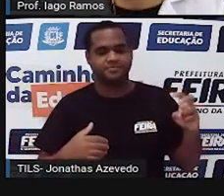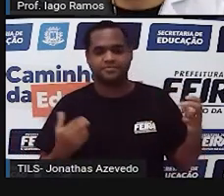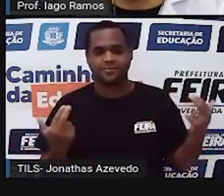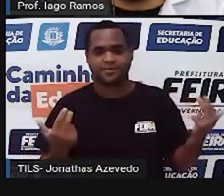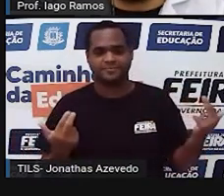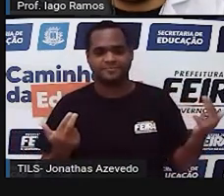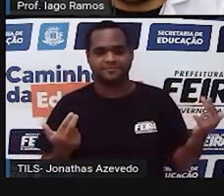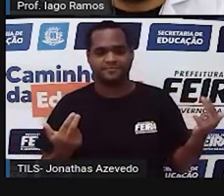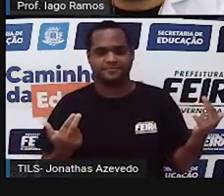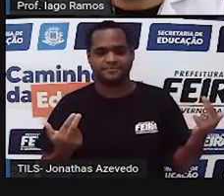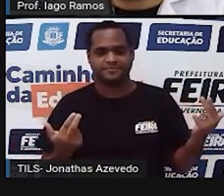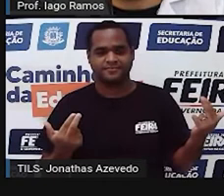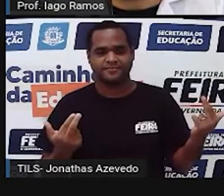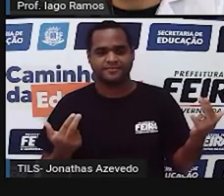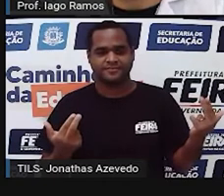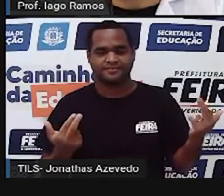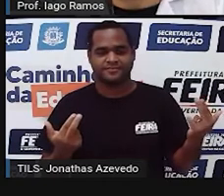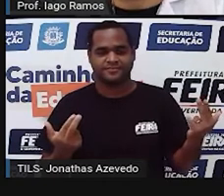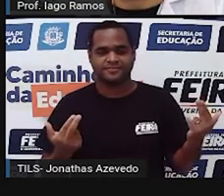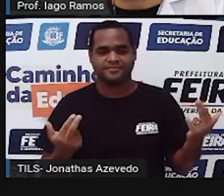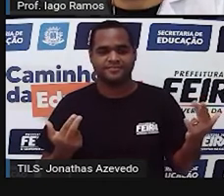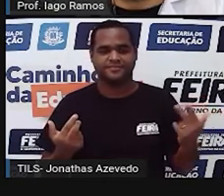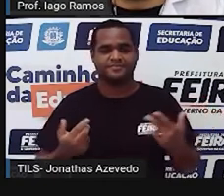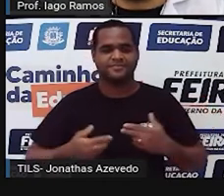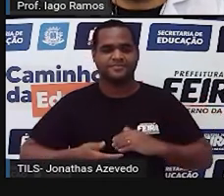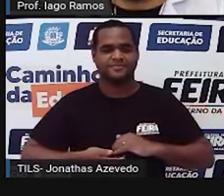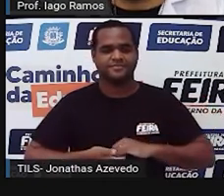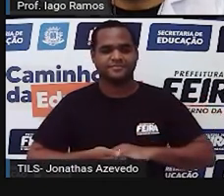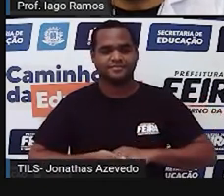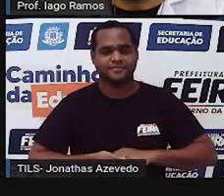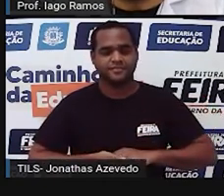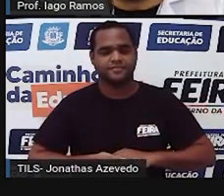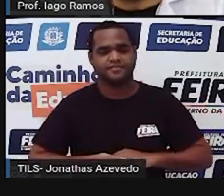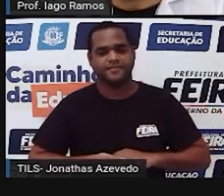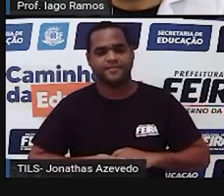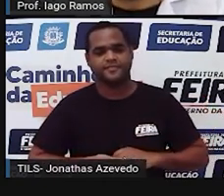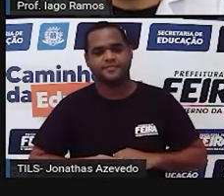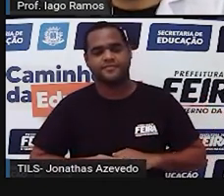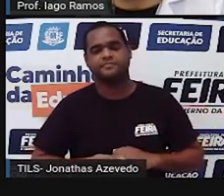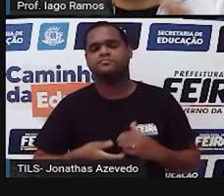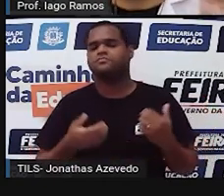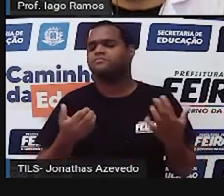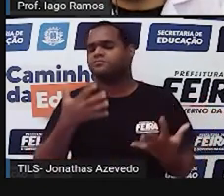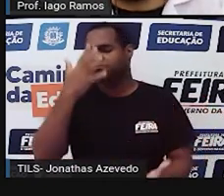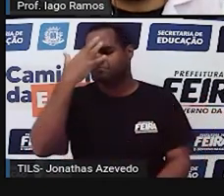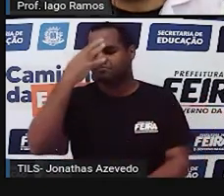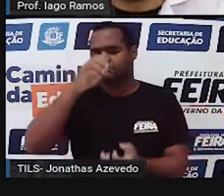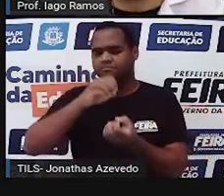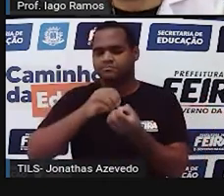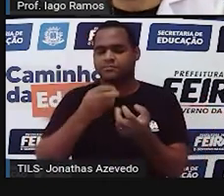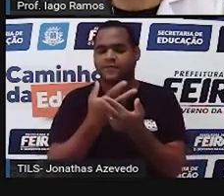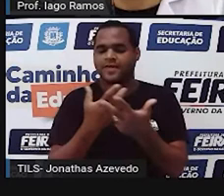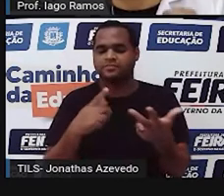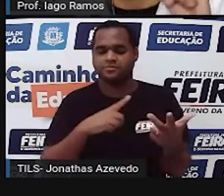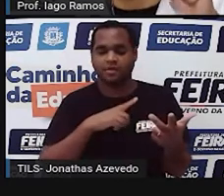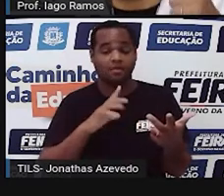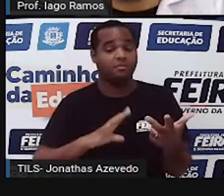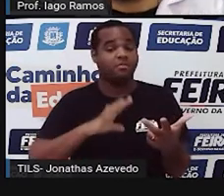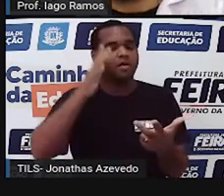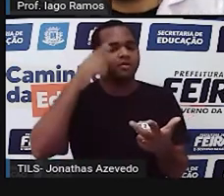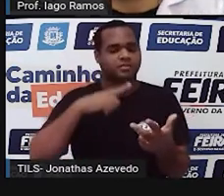tem a mesma largura também será 45 metros é tão sobre toda essa situação